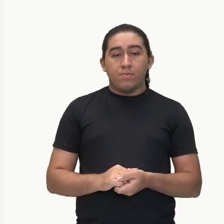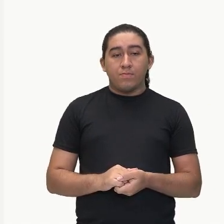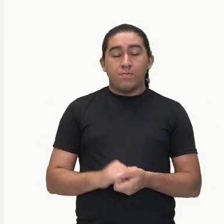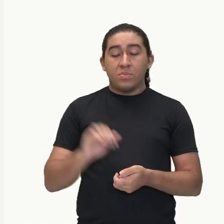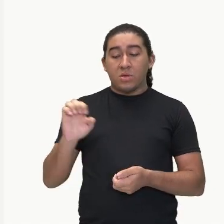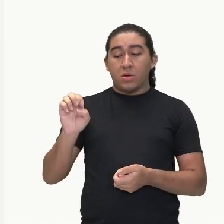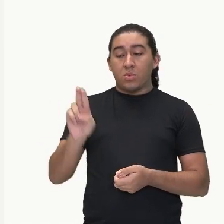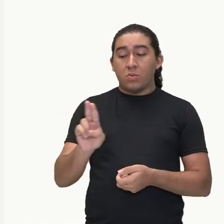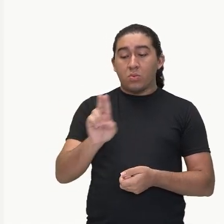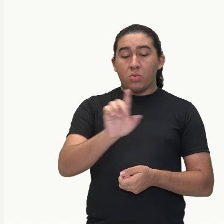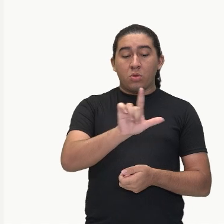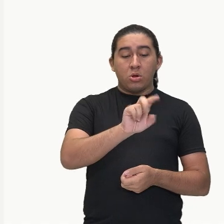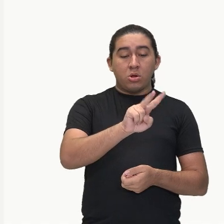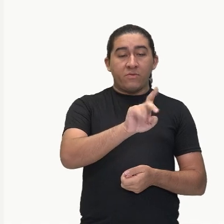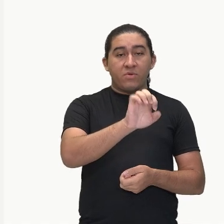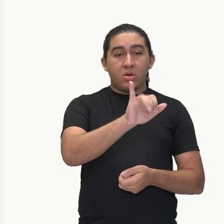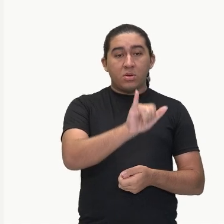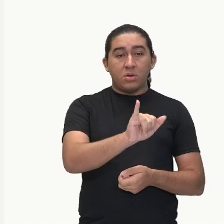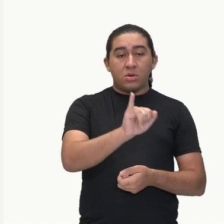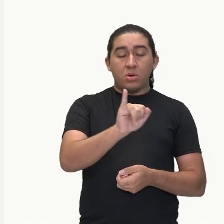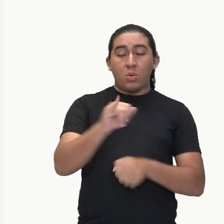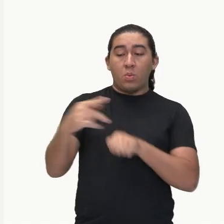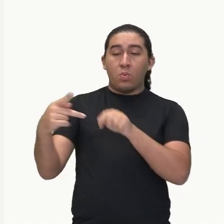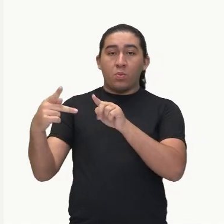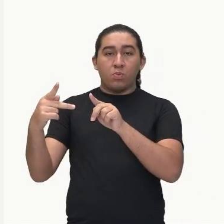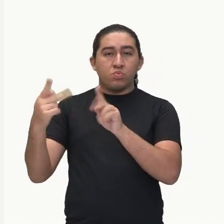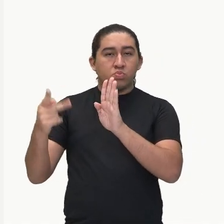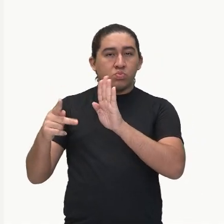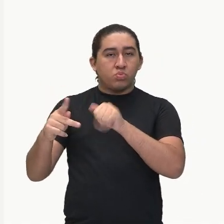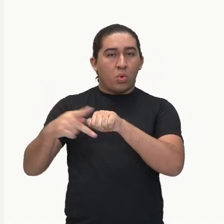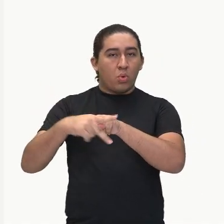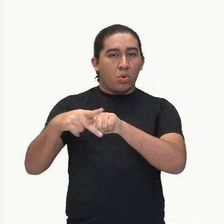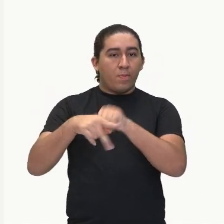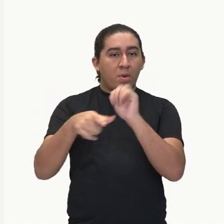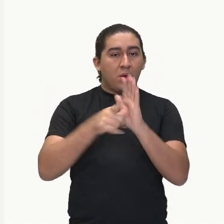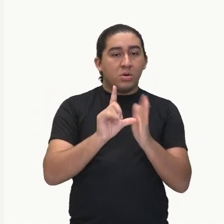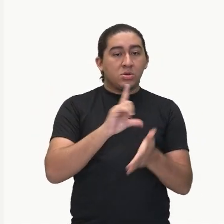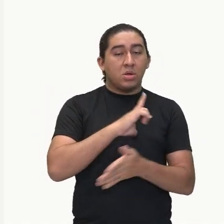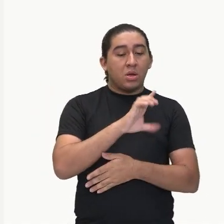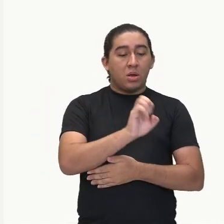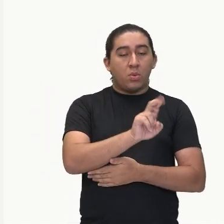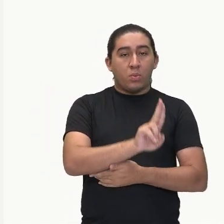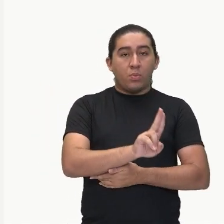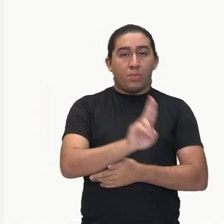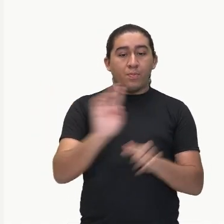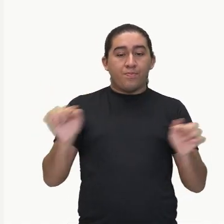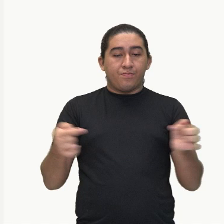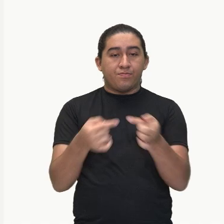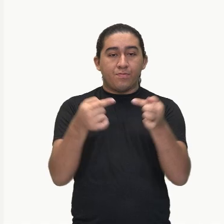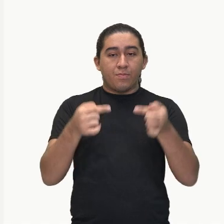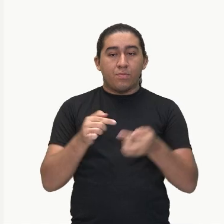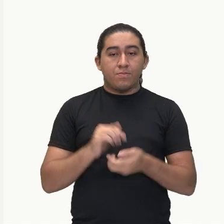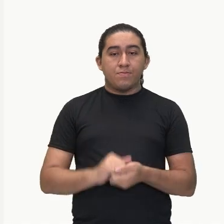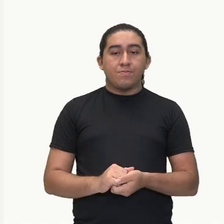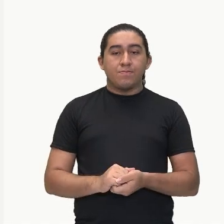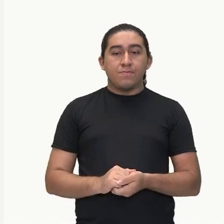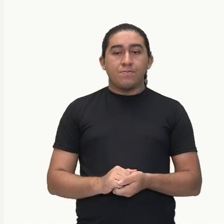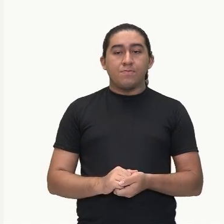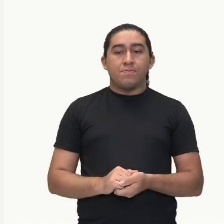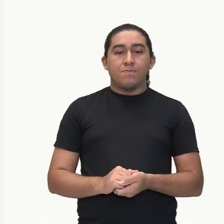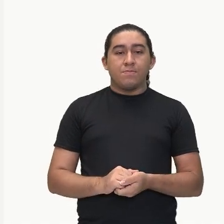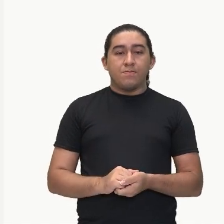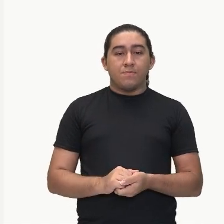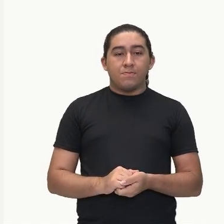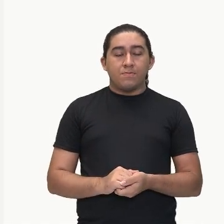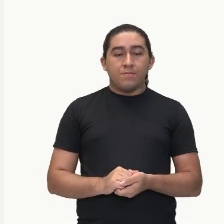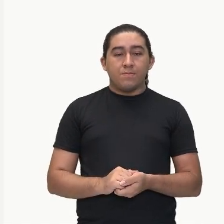Eu levei. O antecedente do pronome é eu, certo? Então, fui eu que levei.